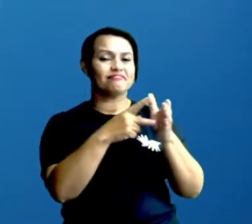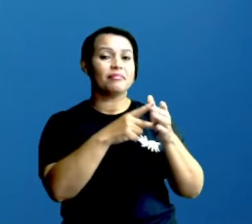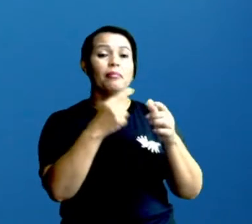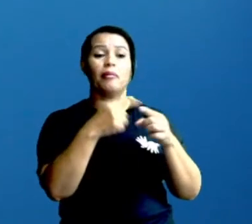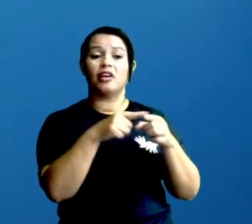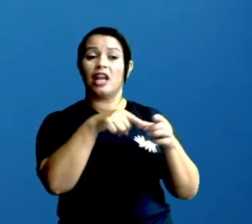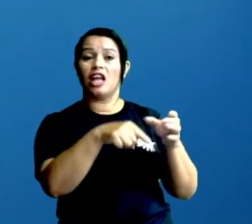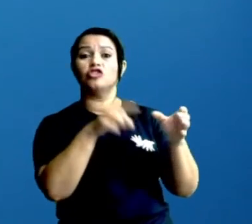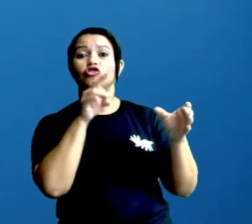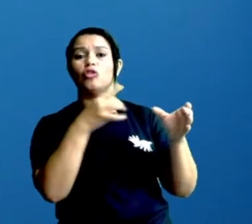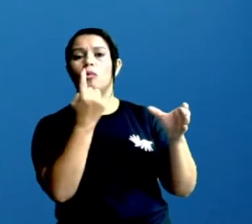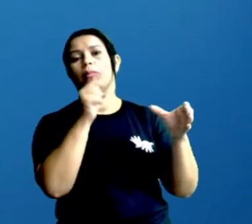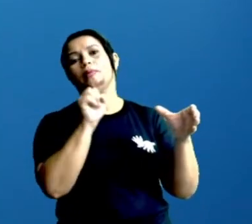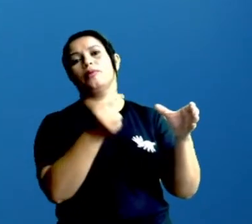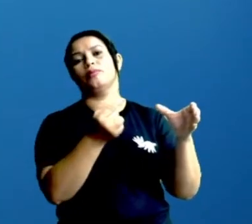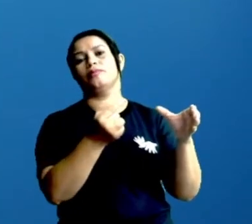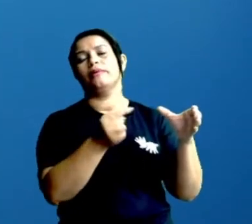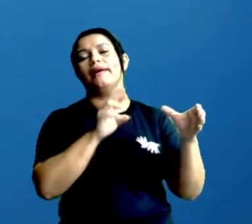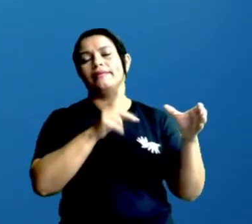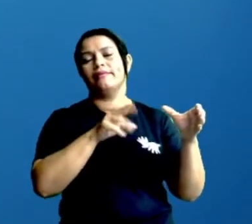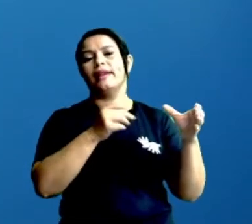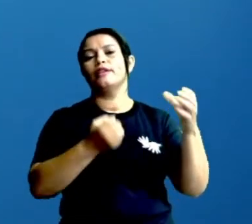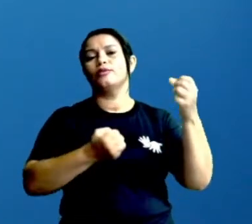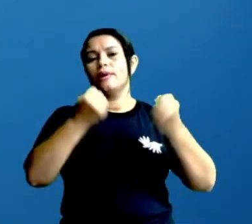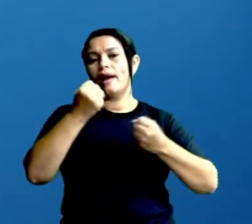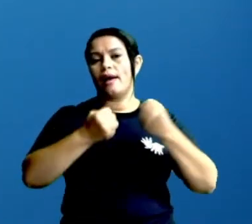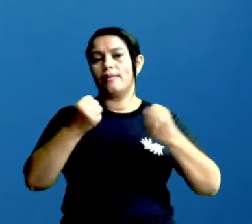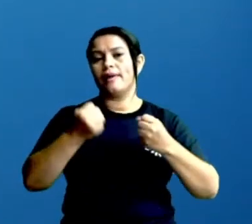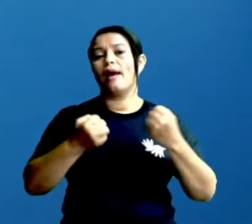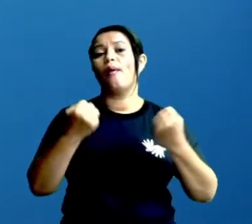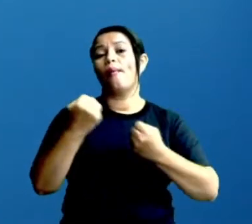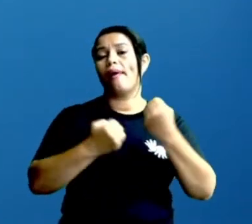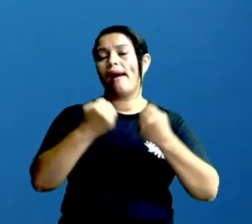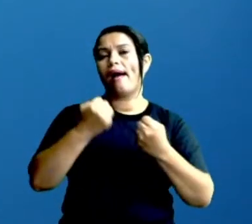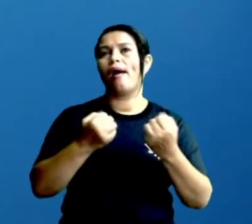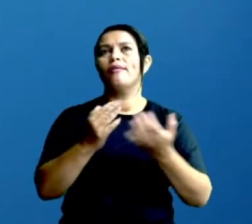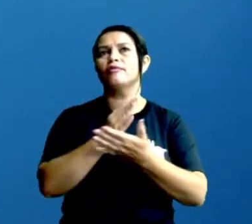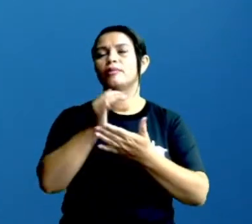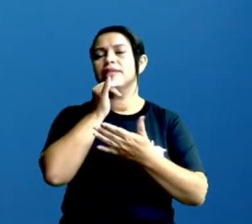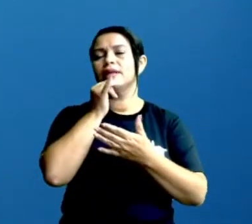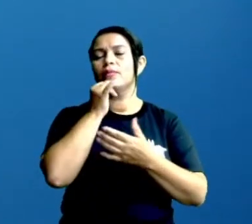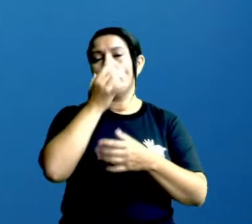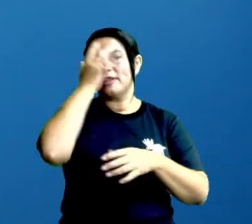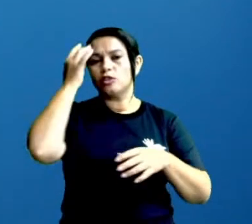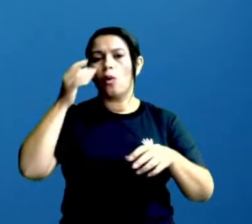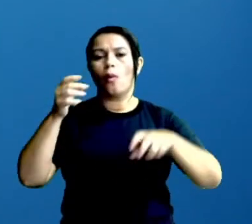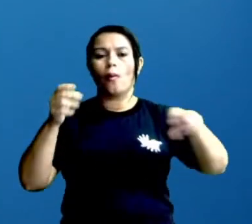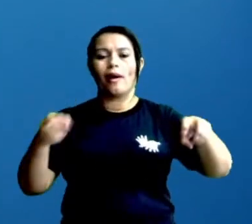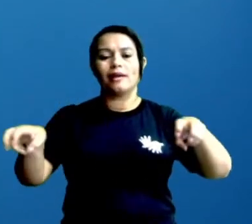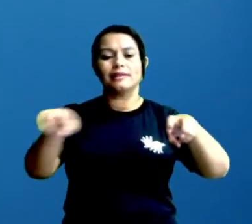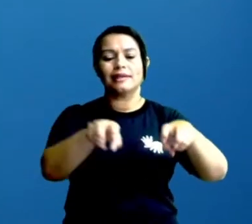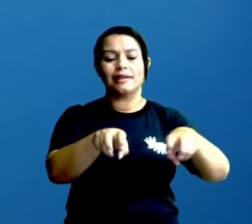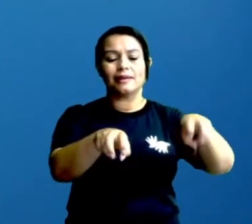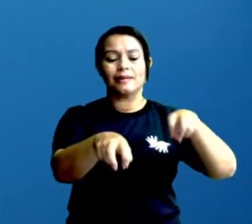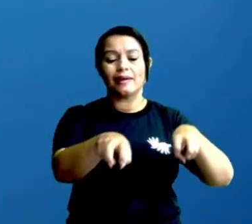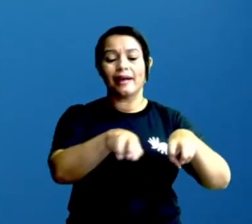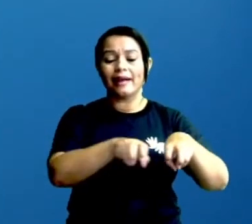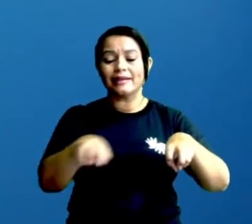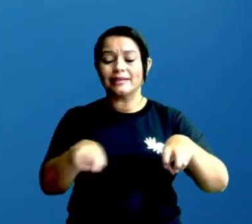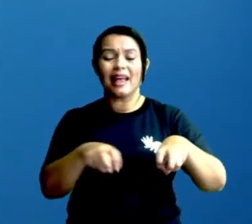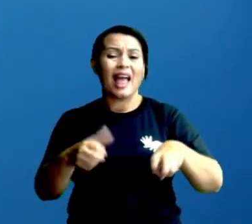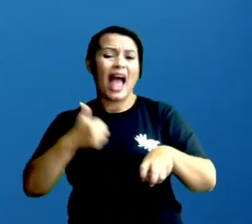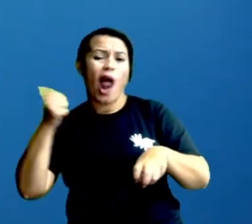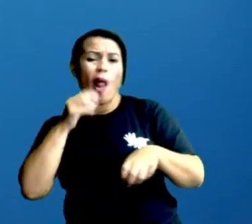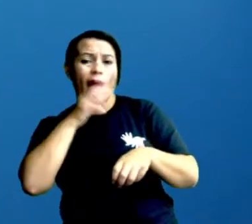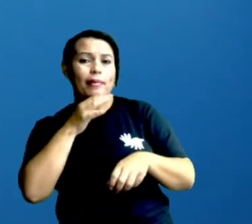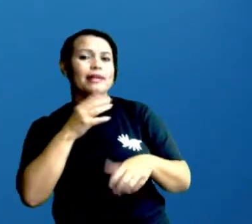só tem capacidade para 1000 litros. Diferente do carro, né? Às vezes o carro só cabe 5 pessoas, mas a gente vai, coloca e empurra uma ali só para dar uma carona aqui na